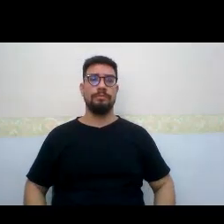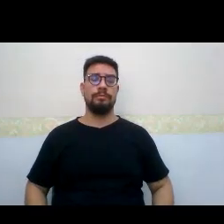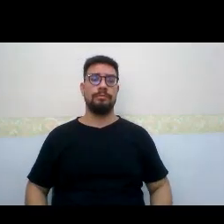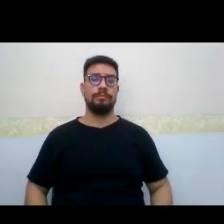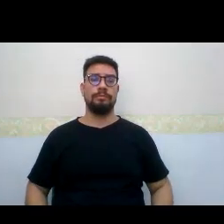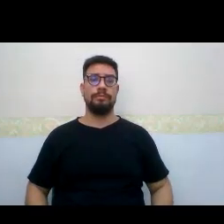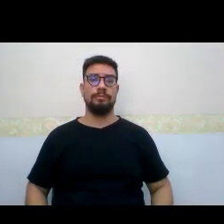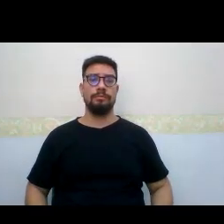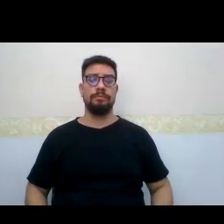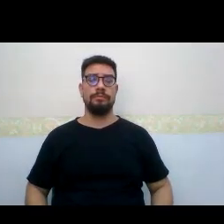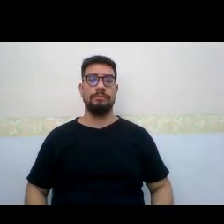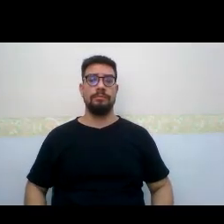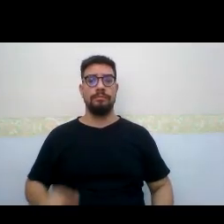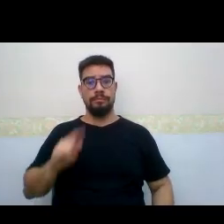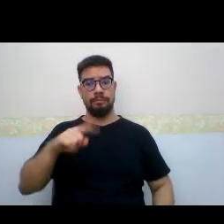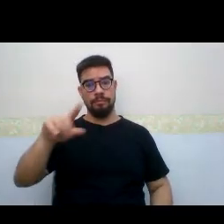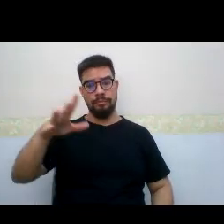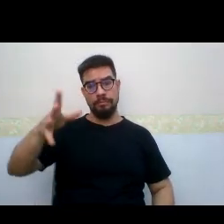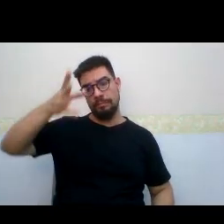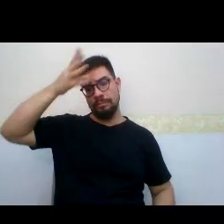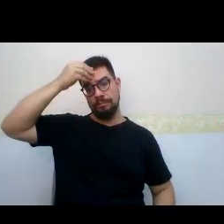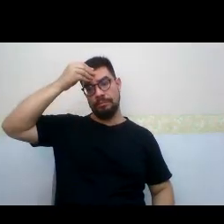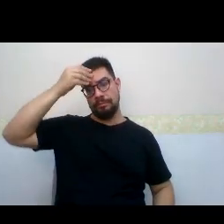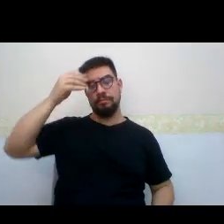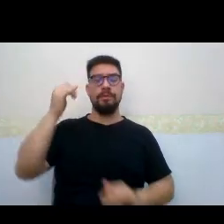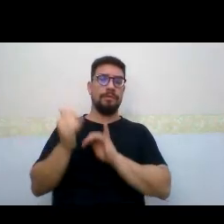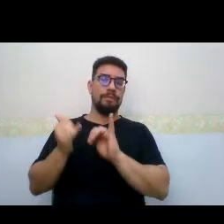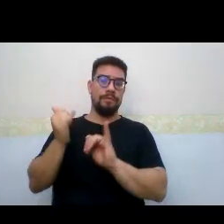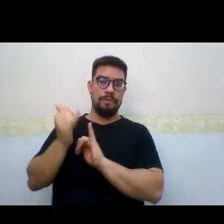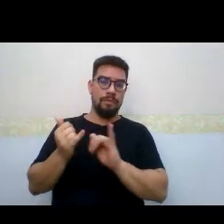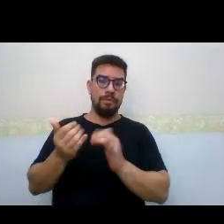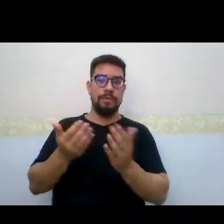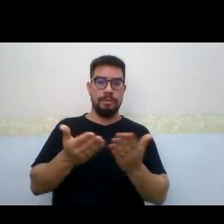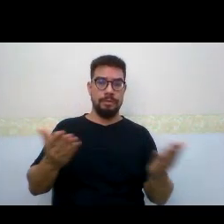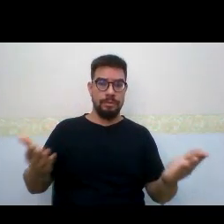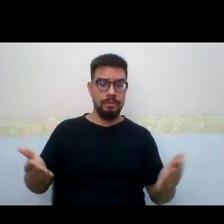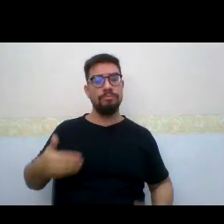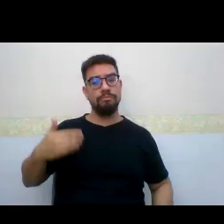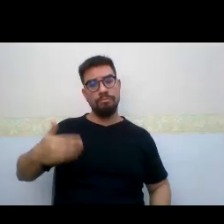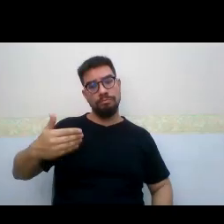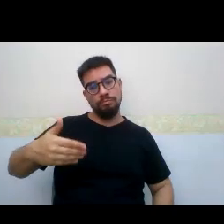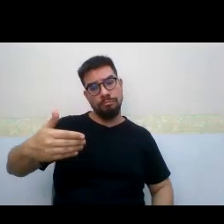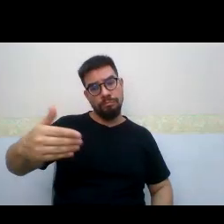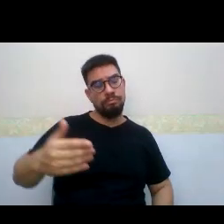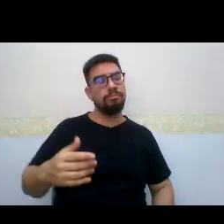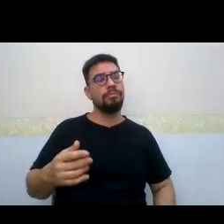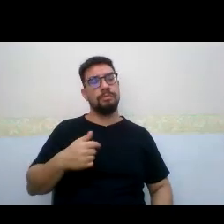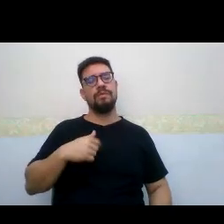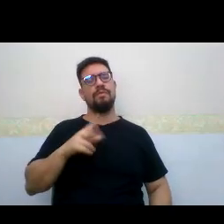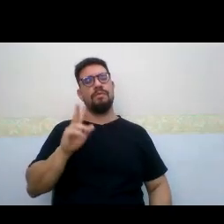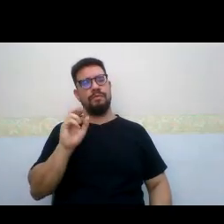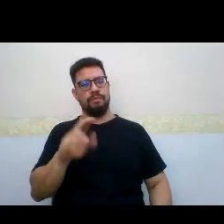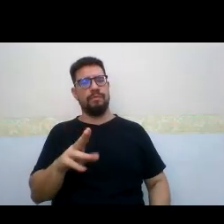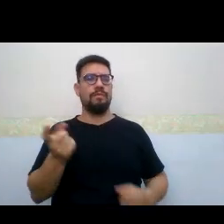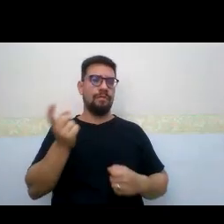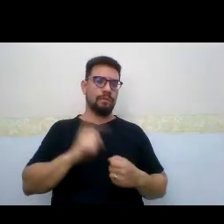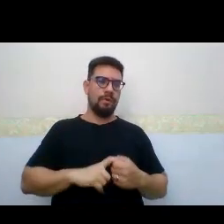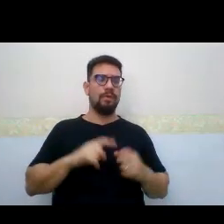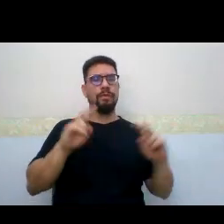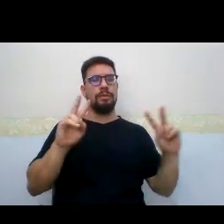Então, guarda essa informação que a gente está colocando aqui, que mais adiante eu vou voltar a falar nela de uma